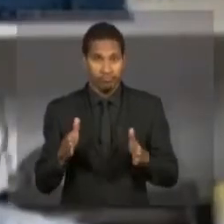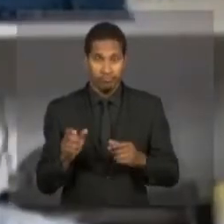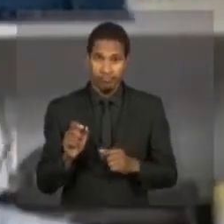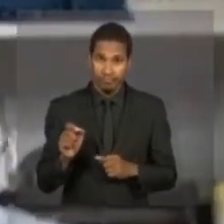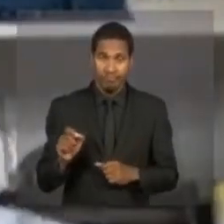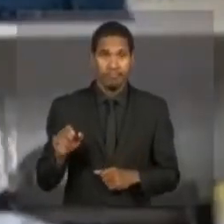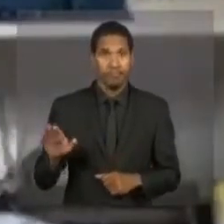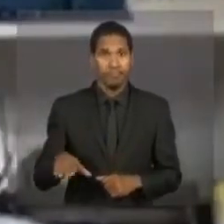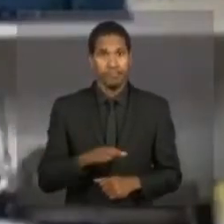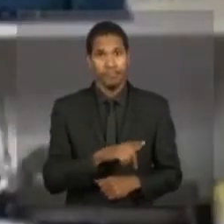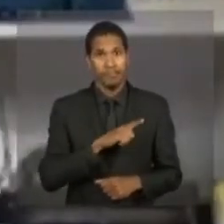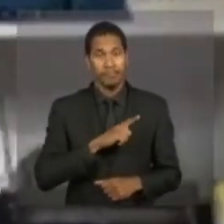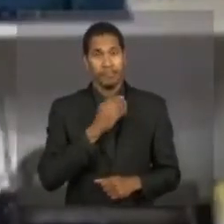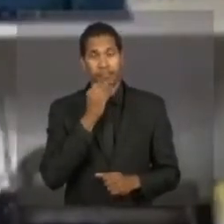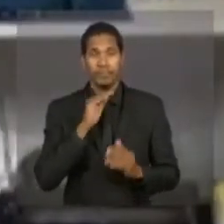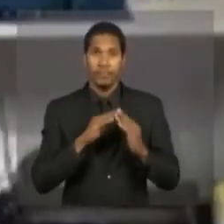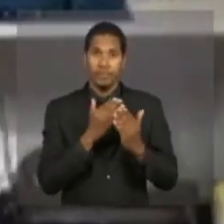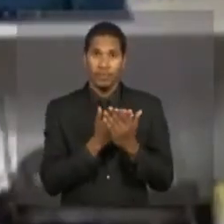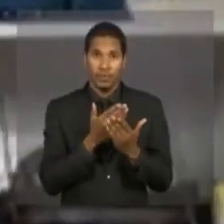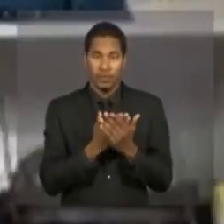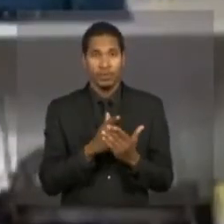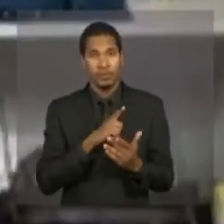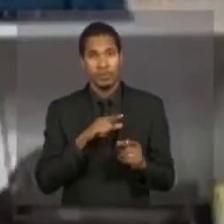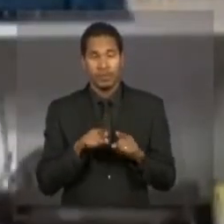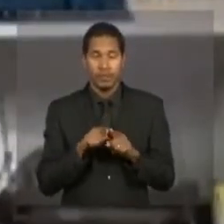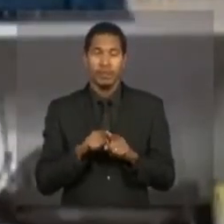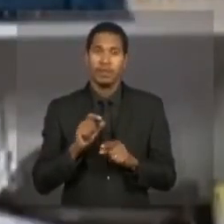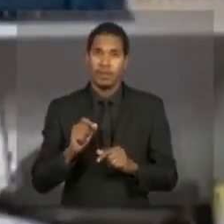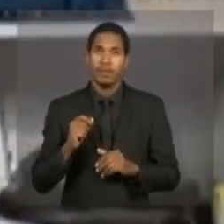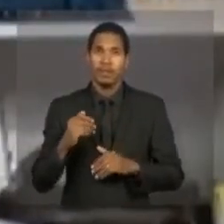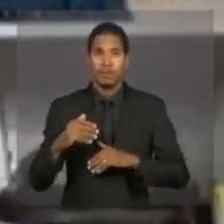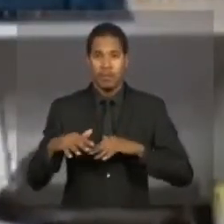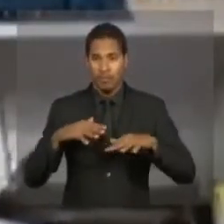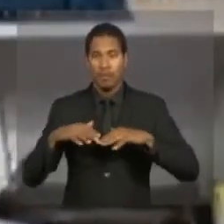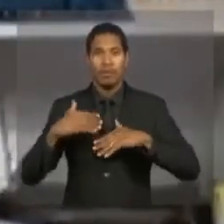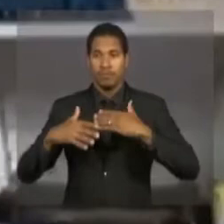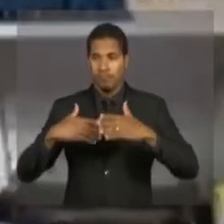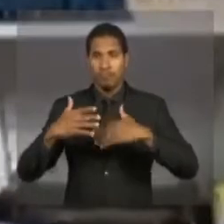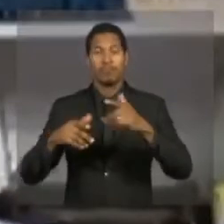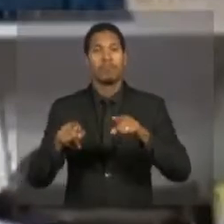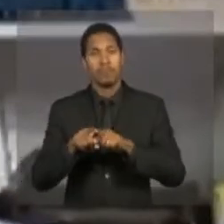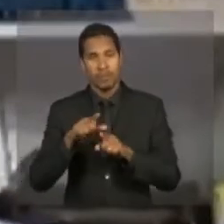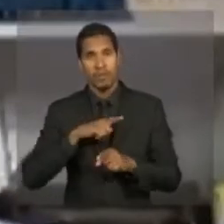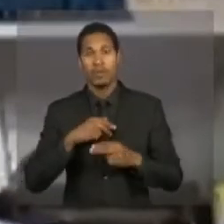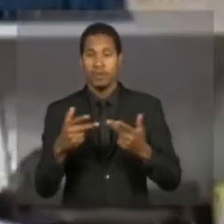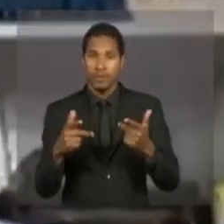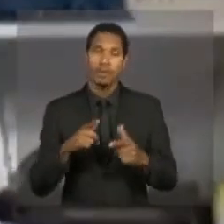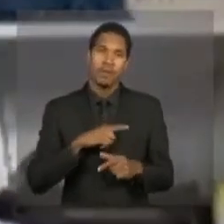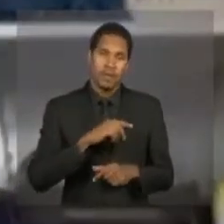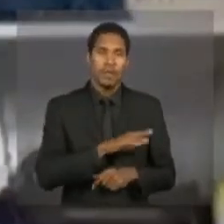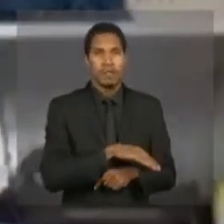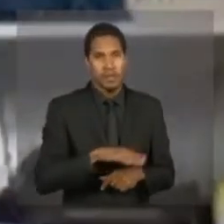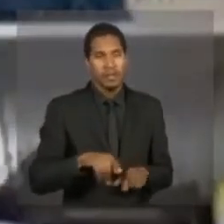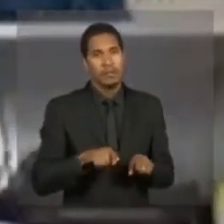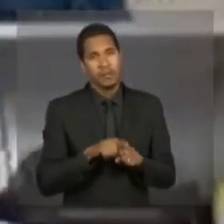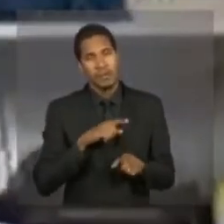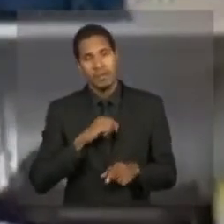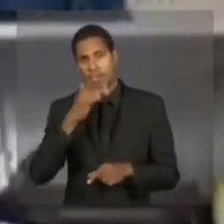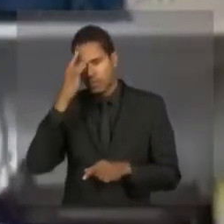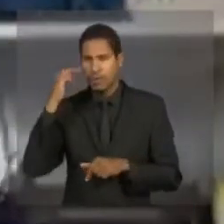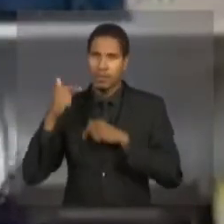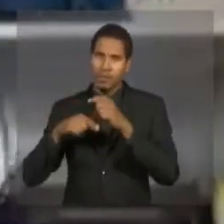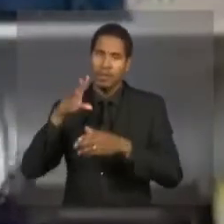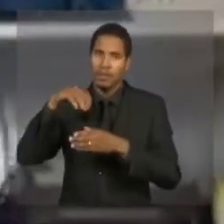indo para a escola, isso movimenta muitas outras coisas. Não são só as crianças e nem só os trabalhadores da própria